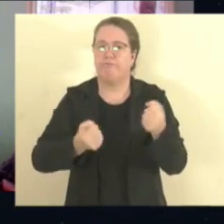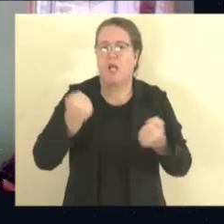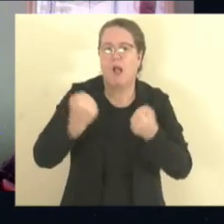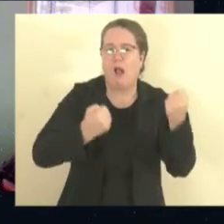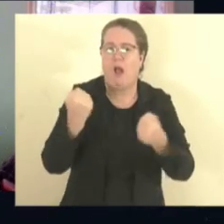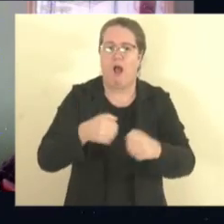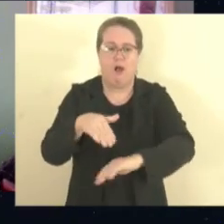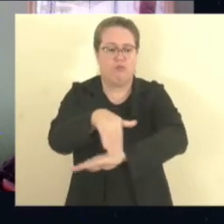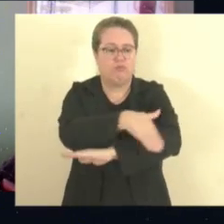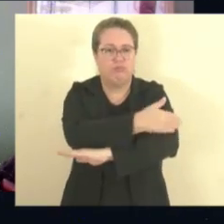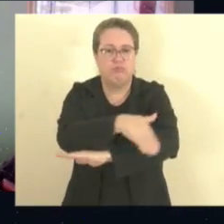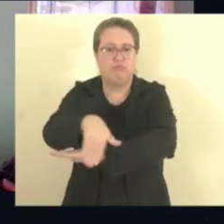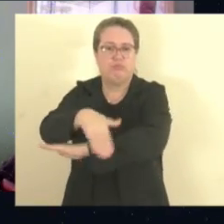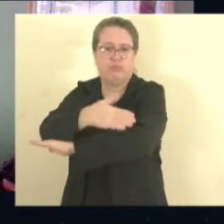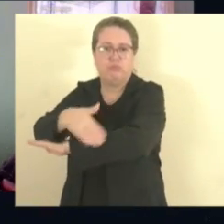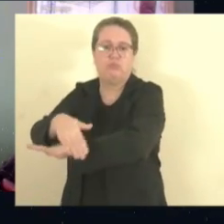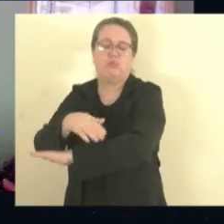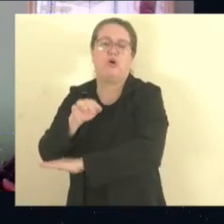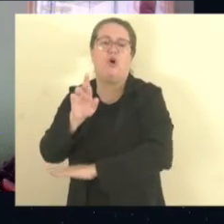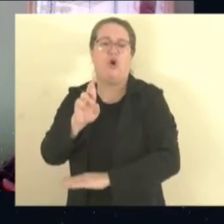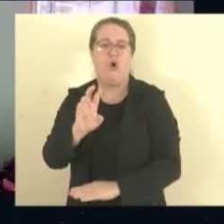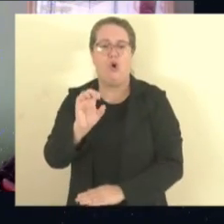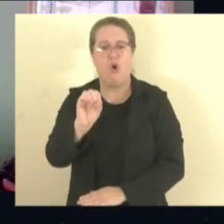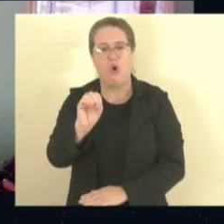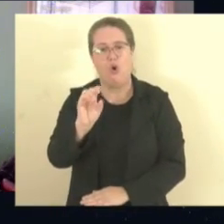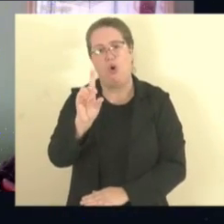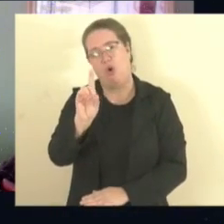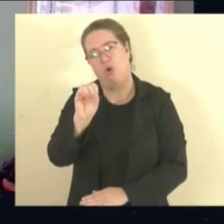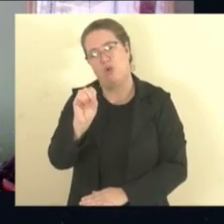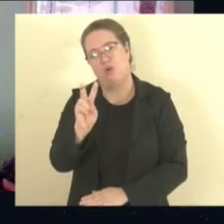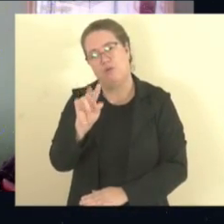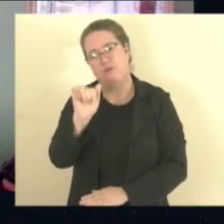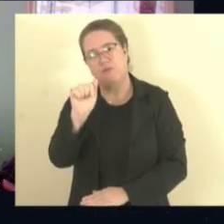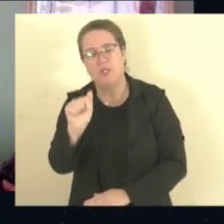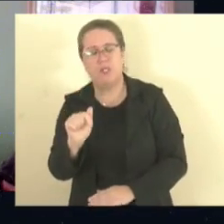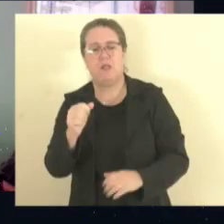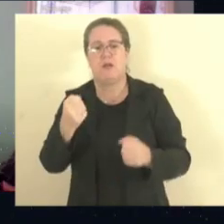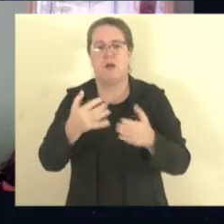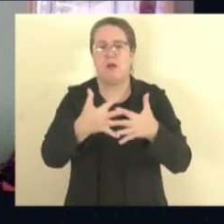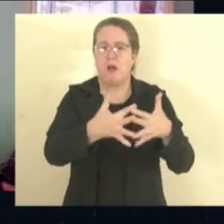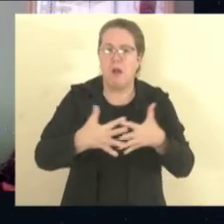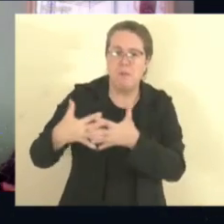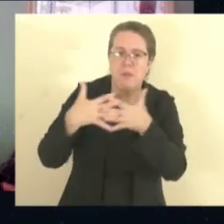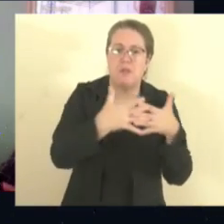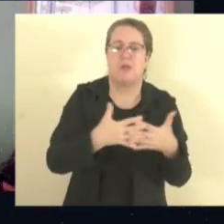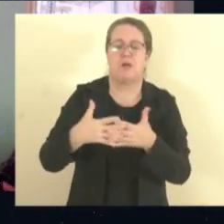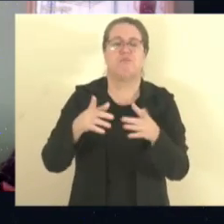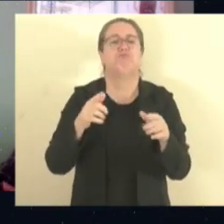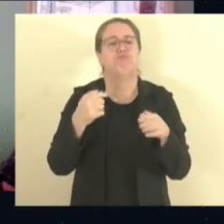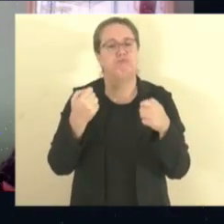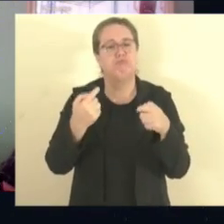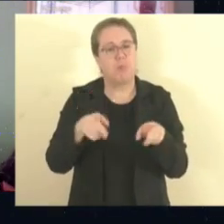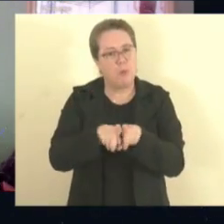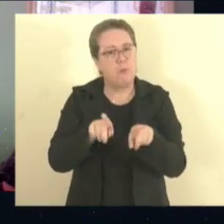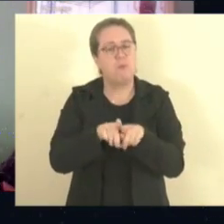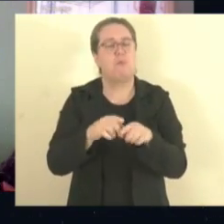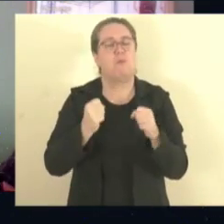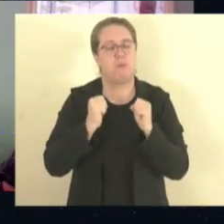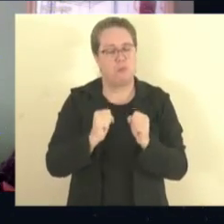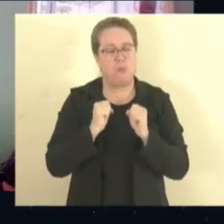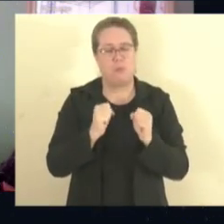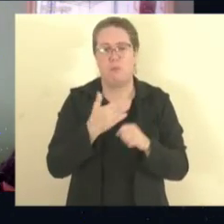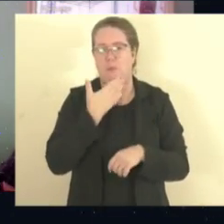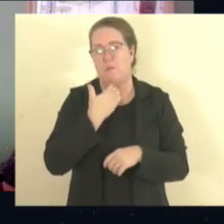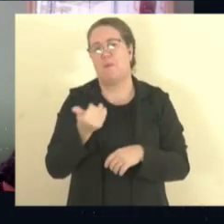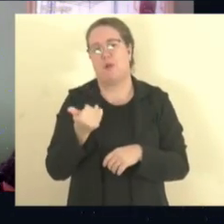extrema importância e relevância. Eu estou avocando matéria para a relatoria, presidente, dando parecer pela constitucionalidade, legalidade, juridicidade e boa